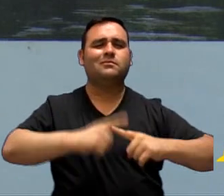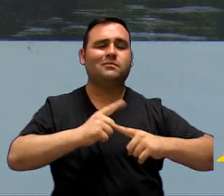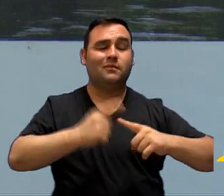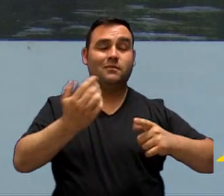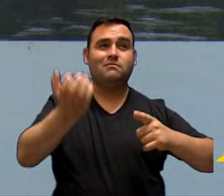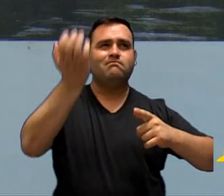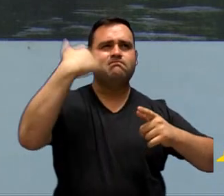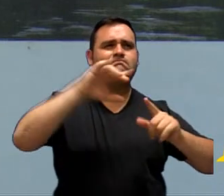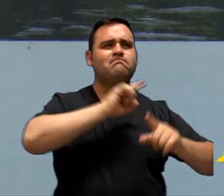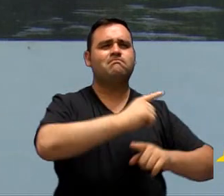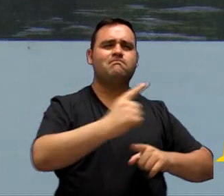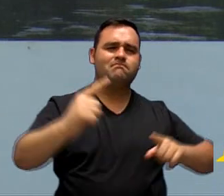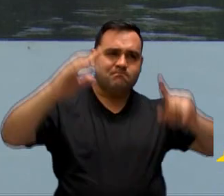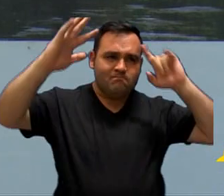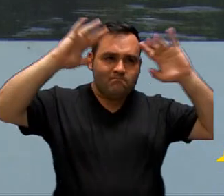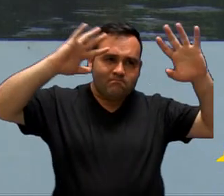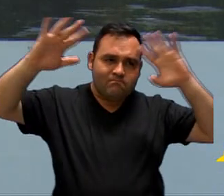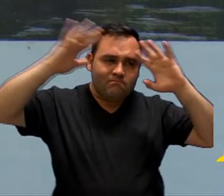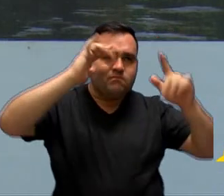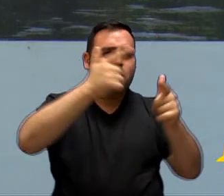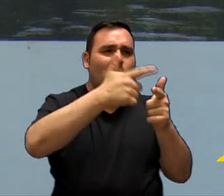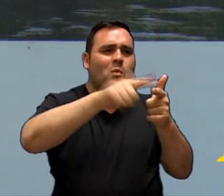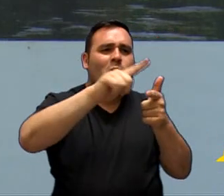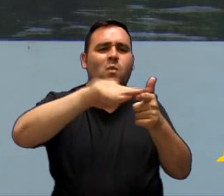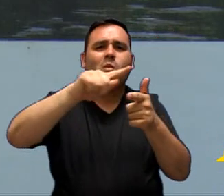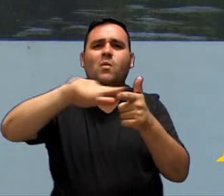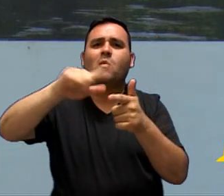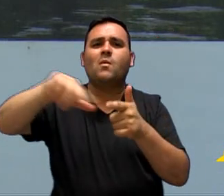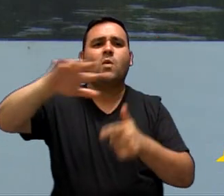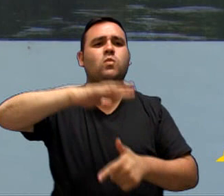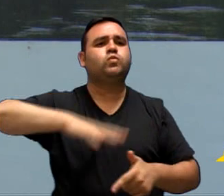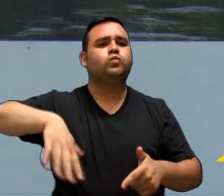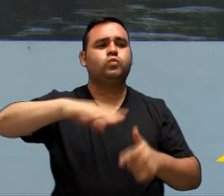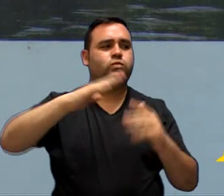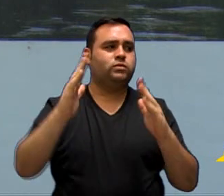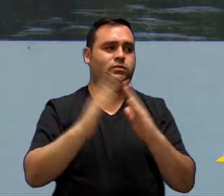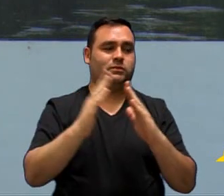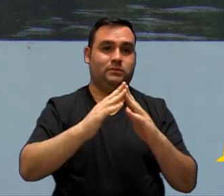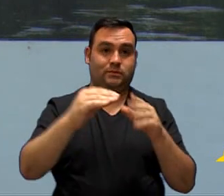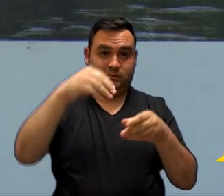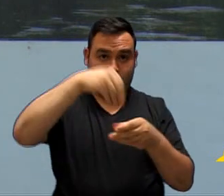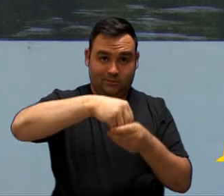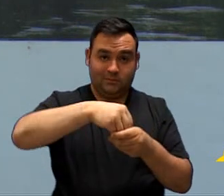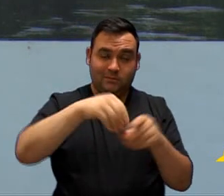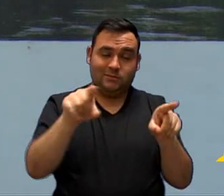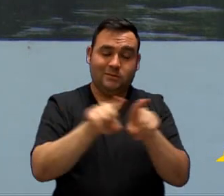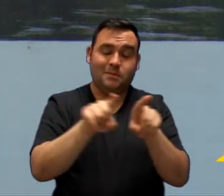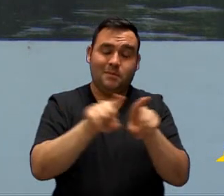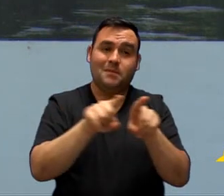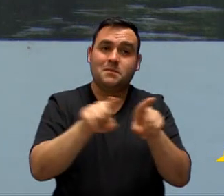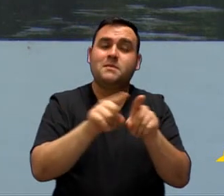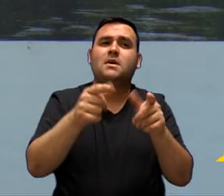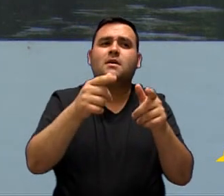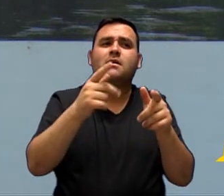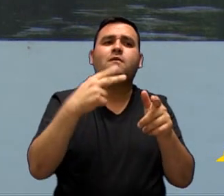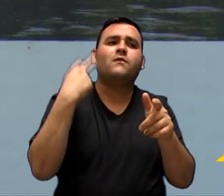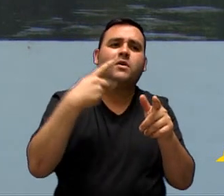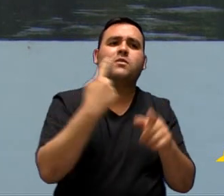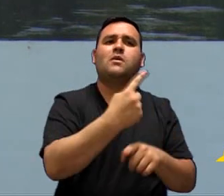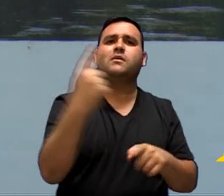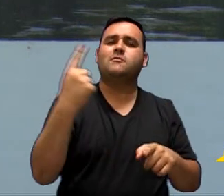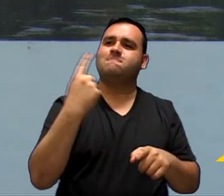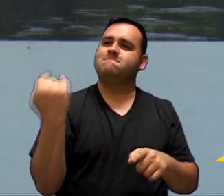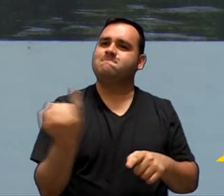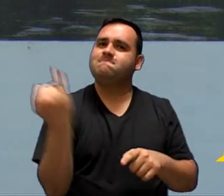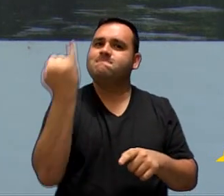nos alunos a consciência sobre problemas de seus próprios bairros e ressaltar o papel dos vereadores e do